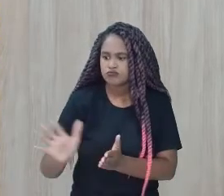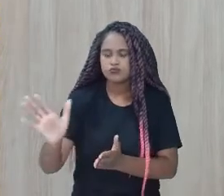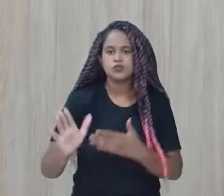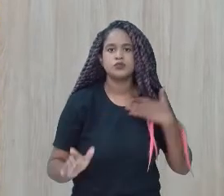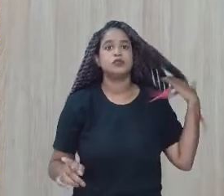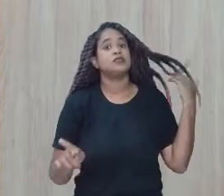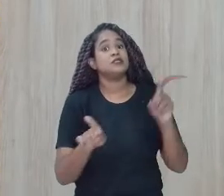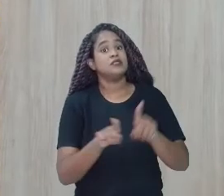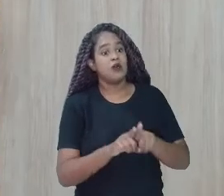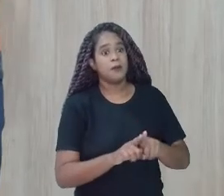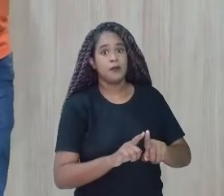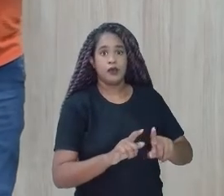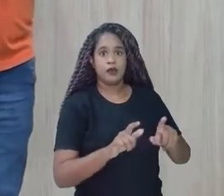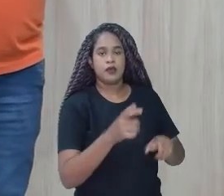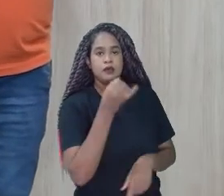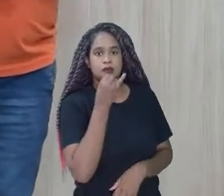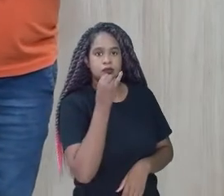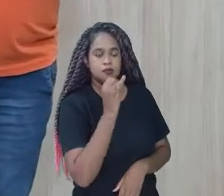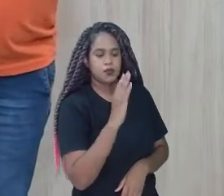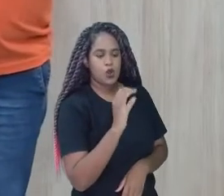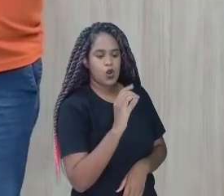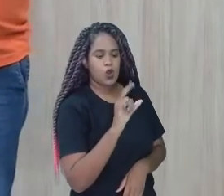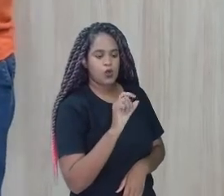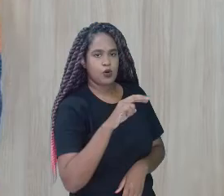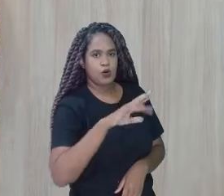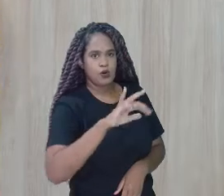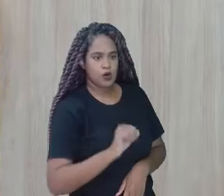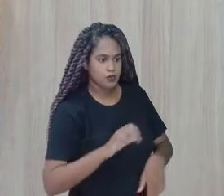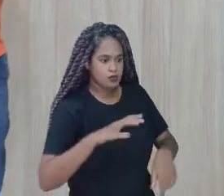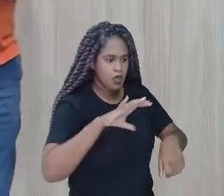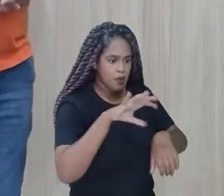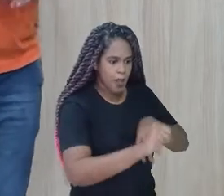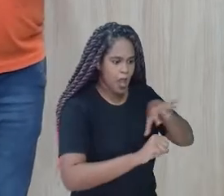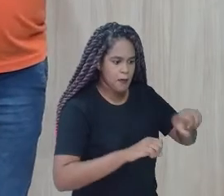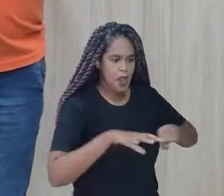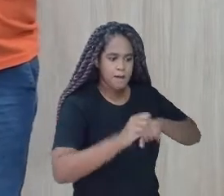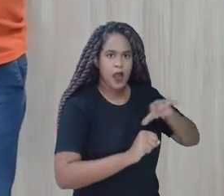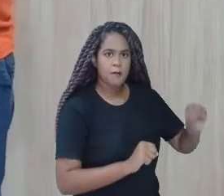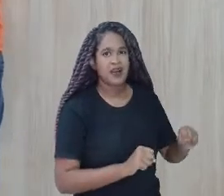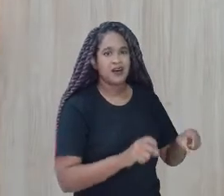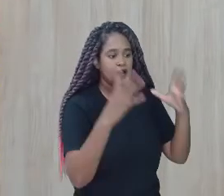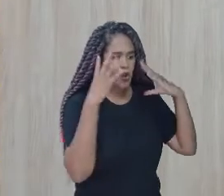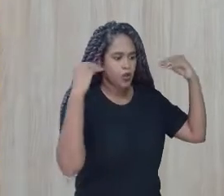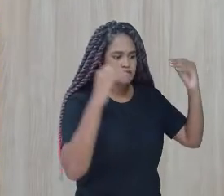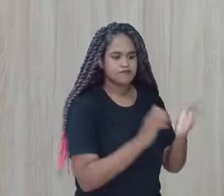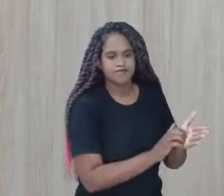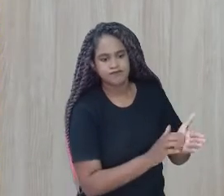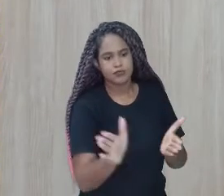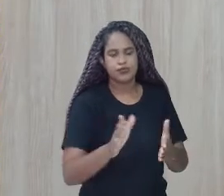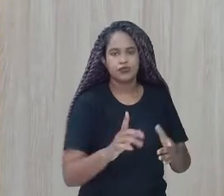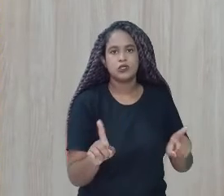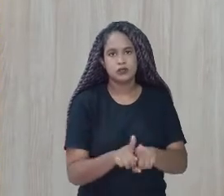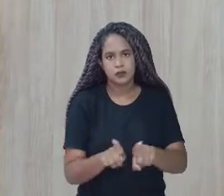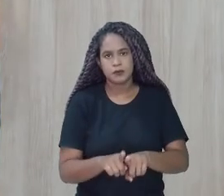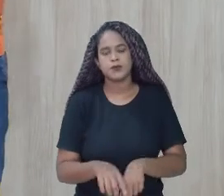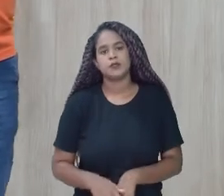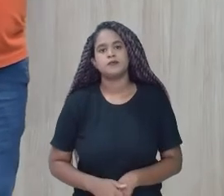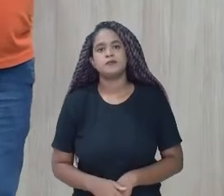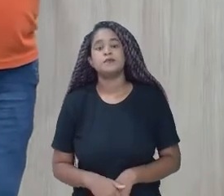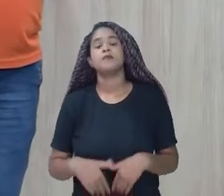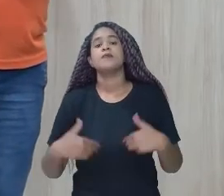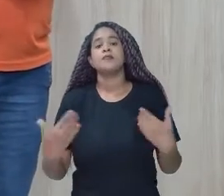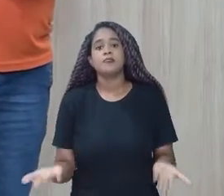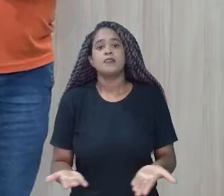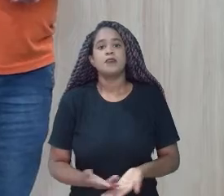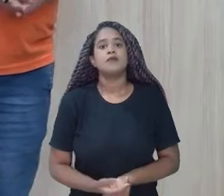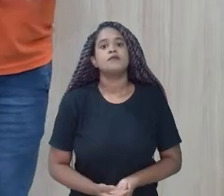suas colônias, no caso específico também daqui do Brasil, que era a colônia portuguesa. Então,